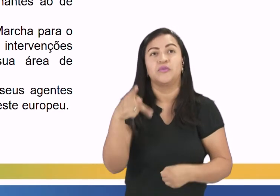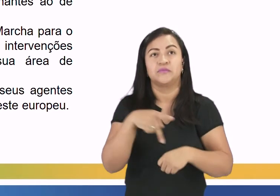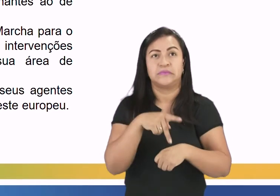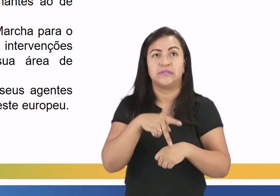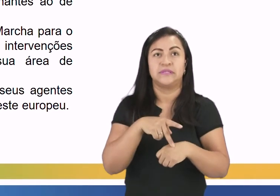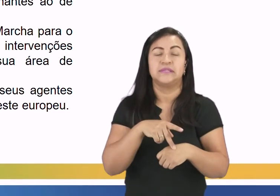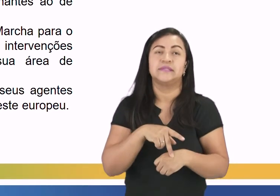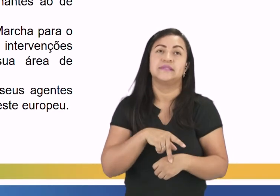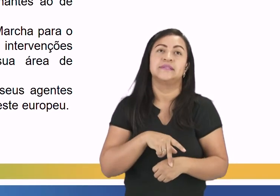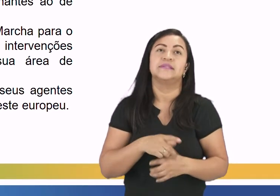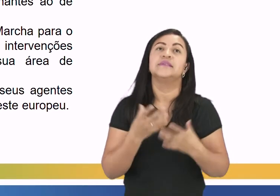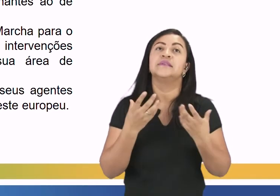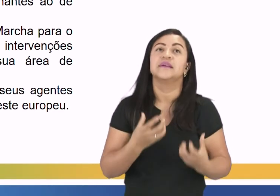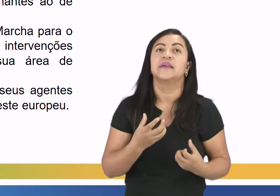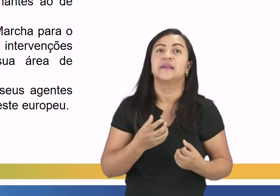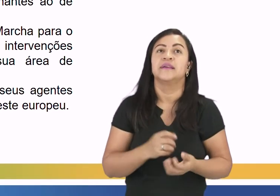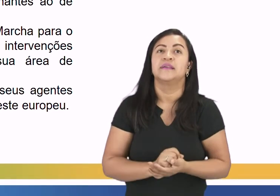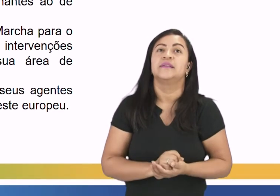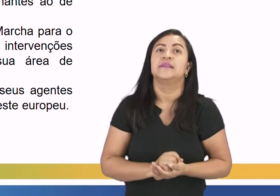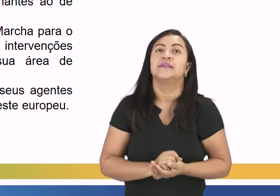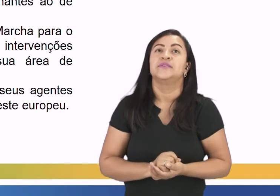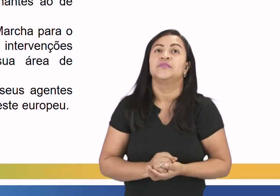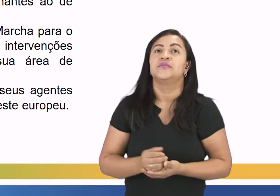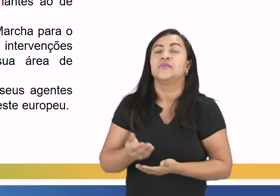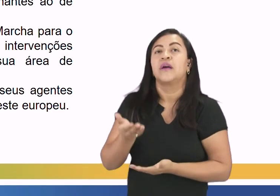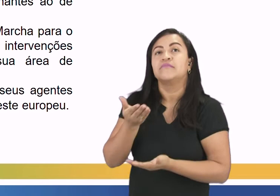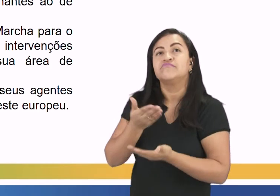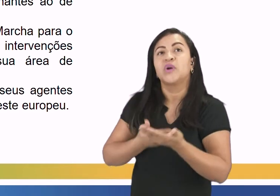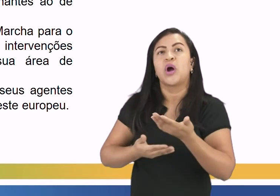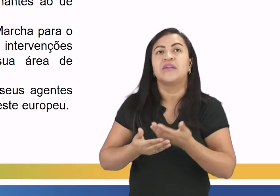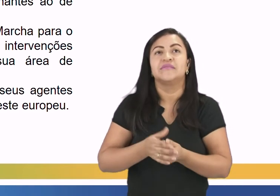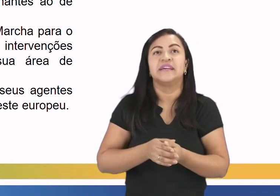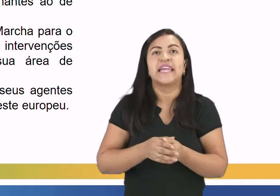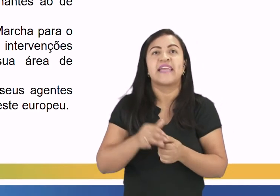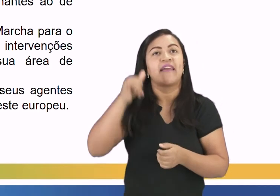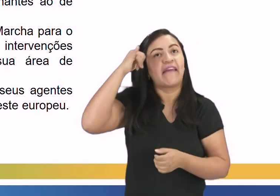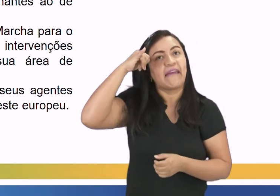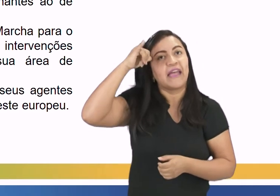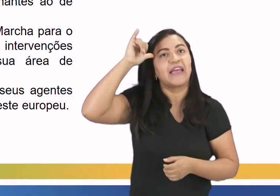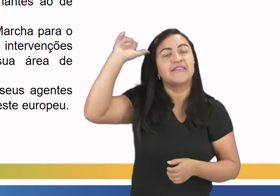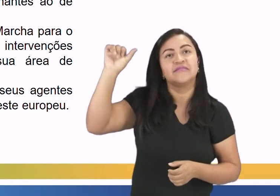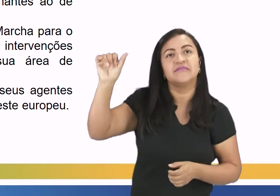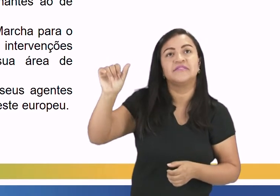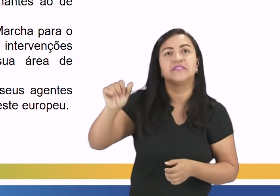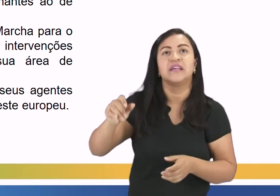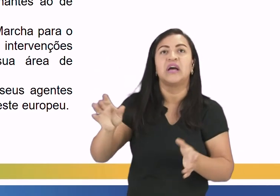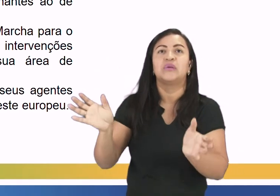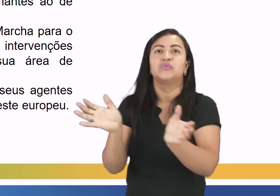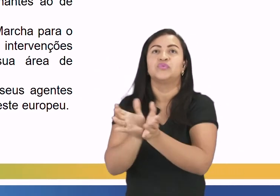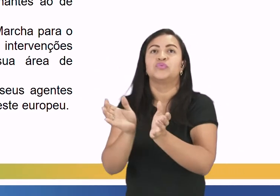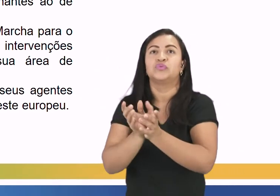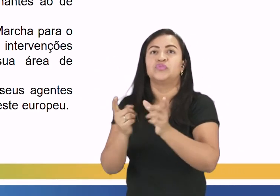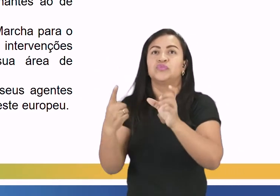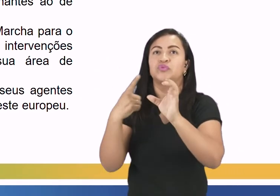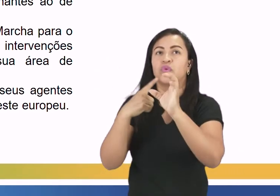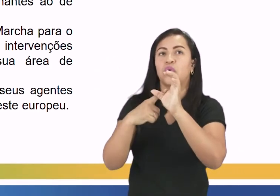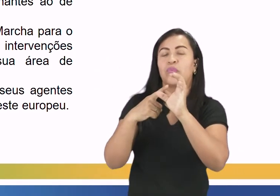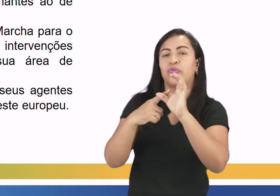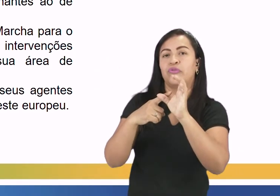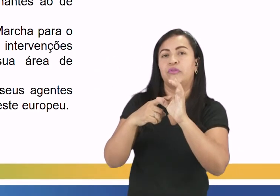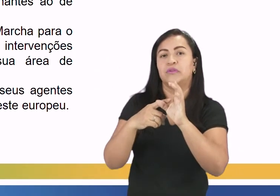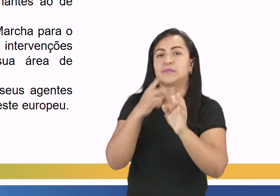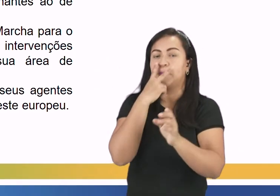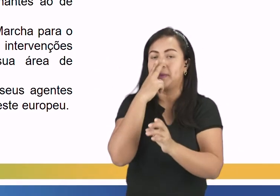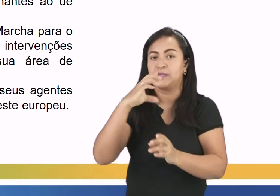impedir o estabelecimento de regimes comunistas semelhante ao de Cuba. Letra D,